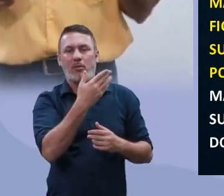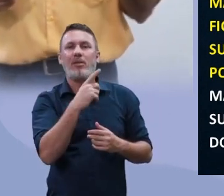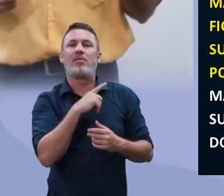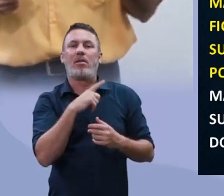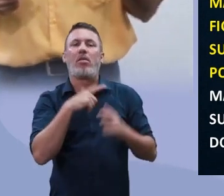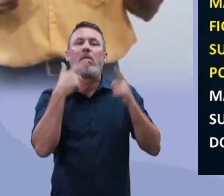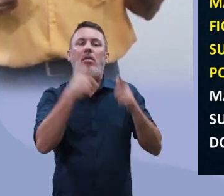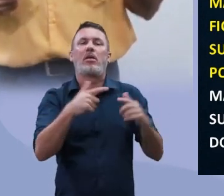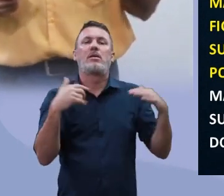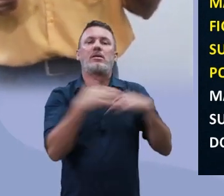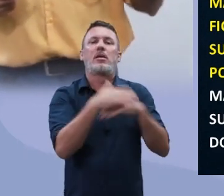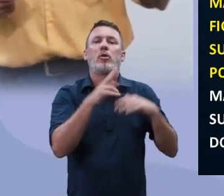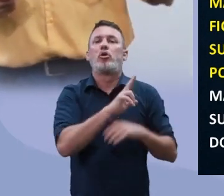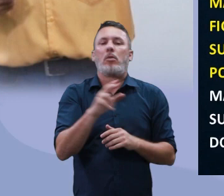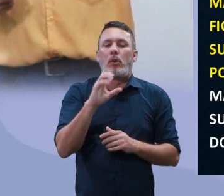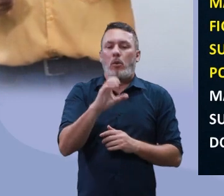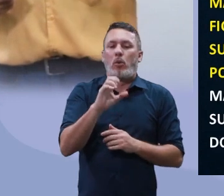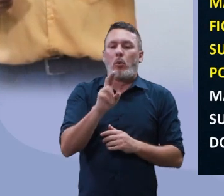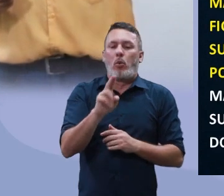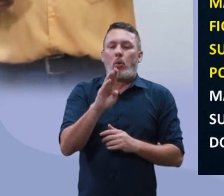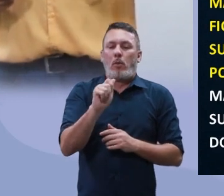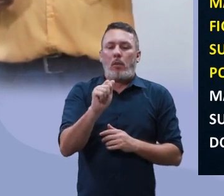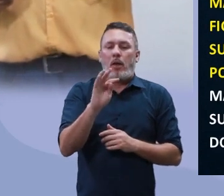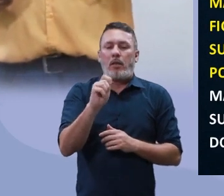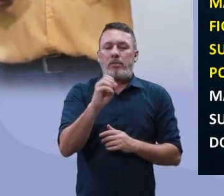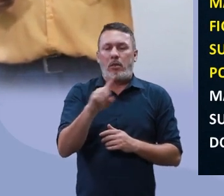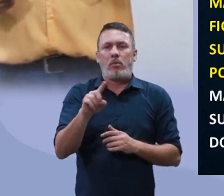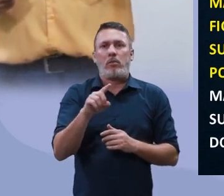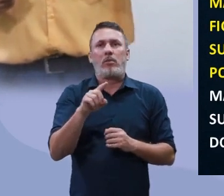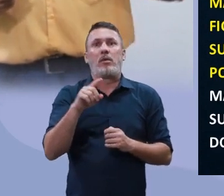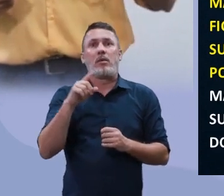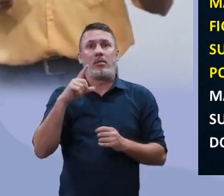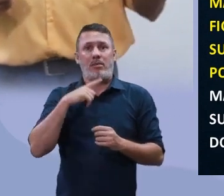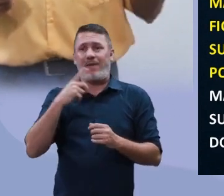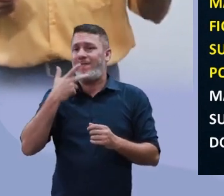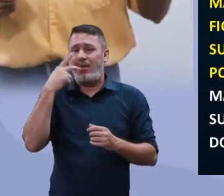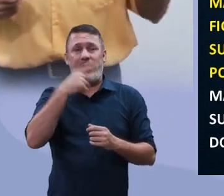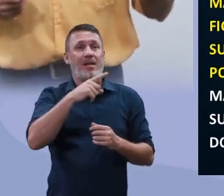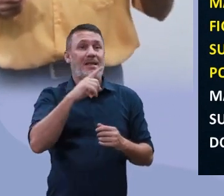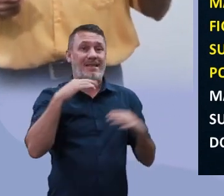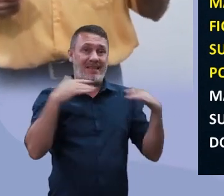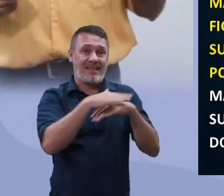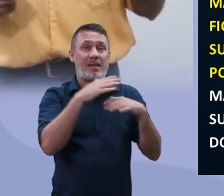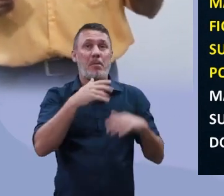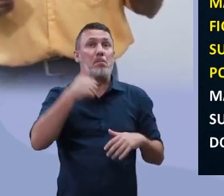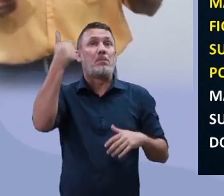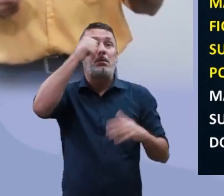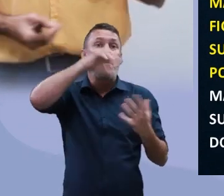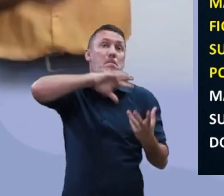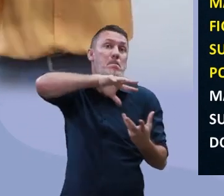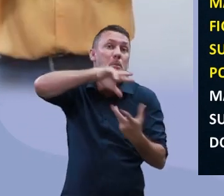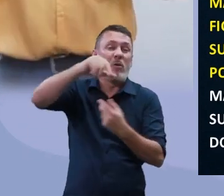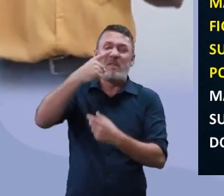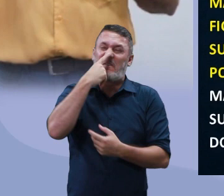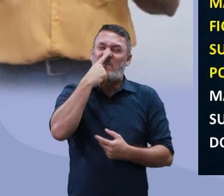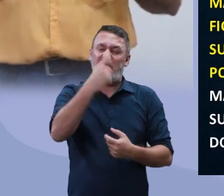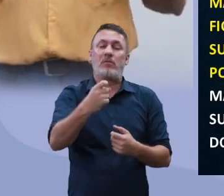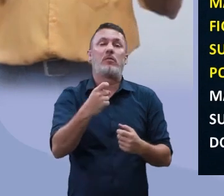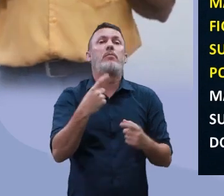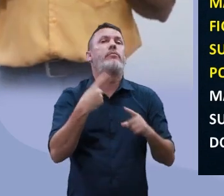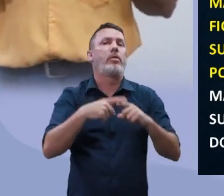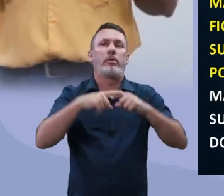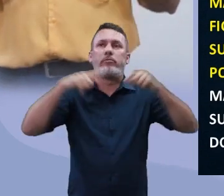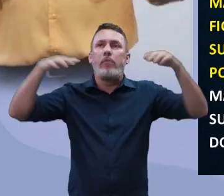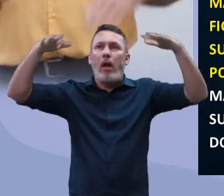como a digníssima Cubatão, né, que chegou a entrar para o livro dos recordes como a cidade mais poluída do planeta. Né? E os